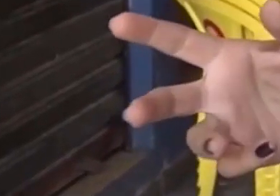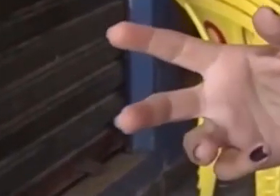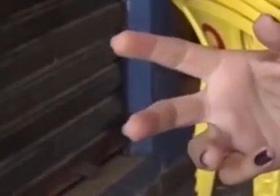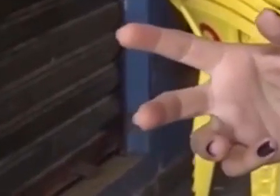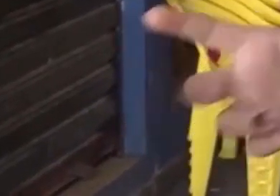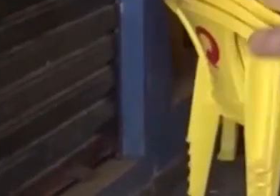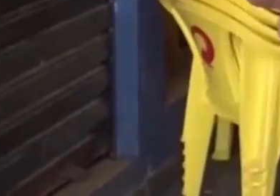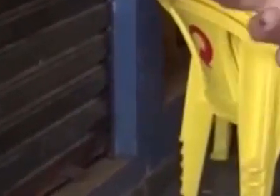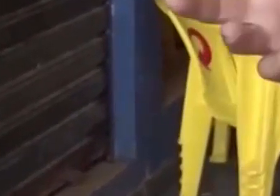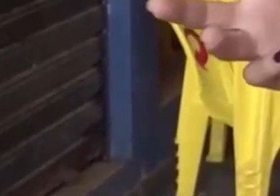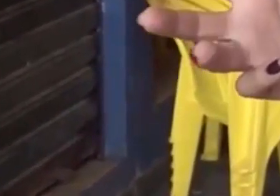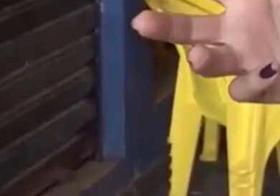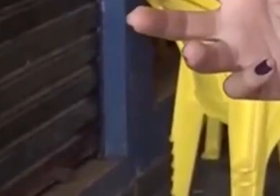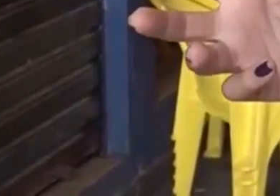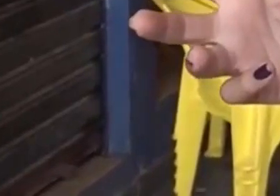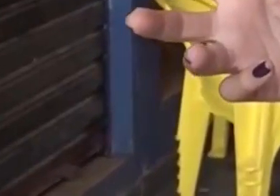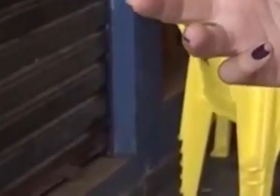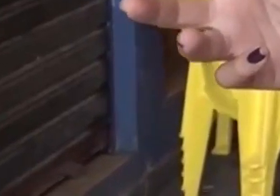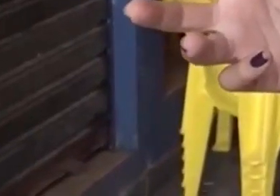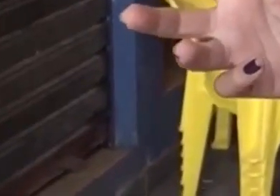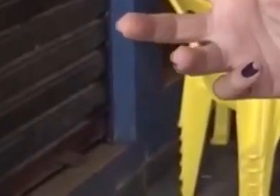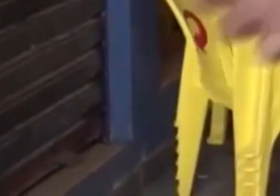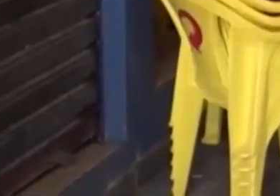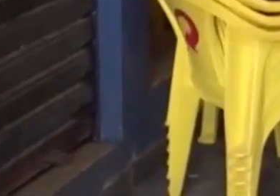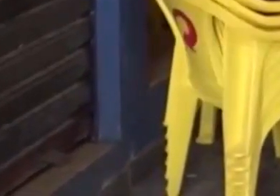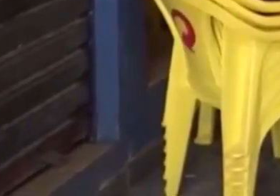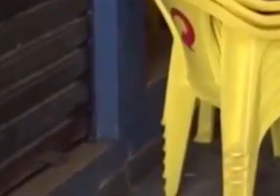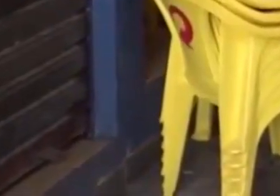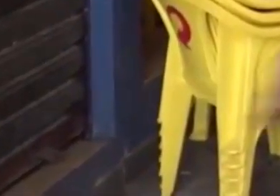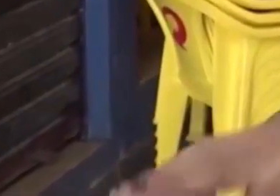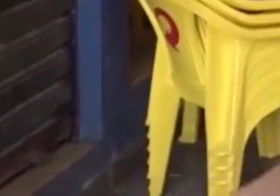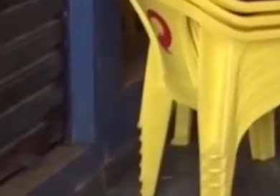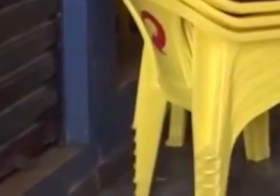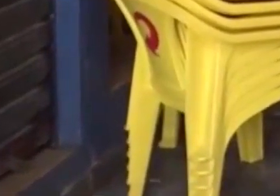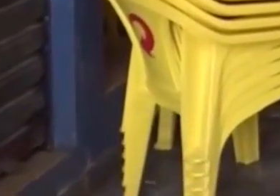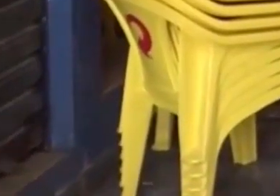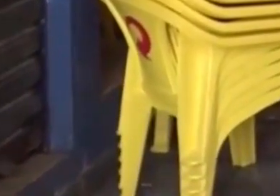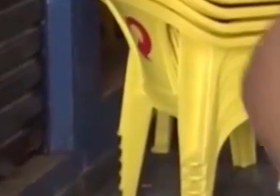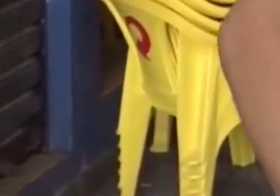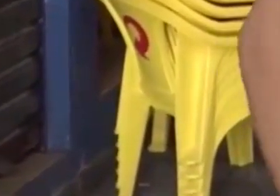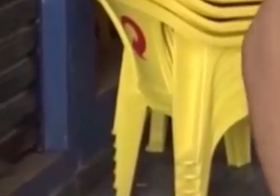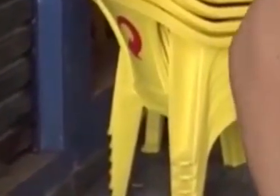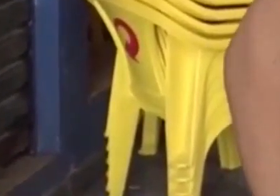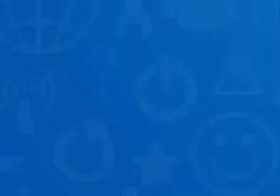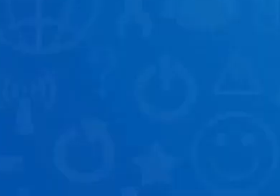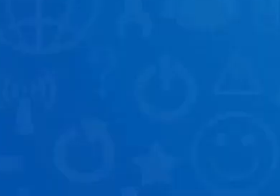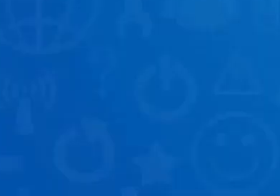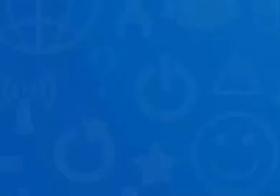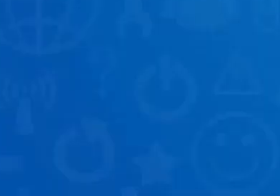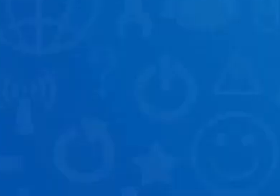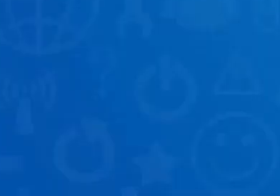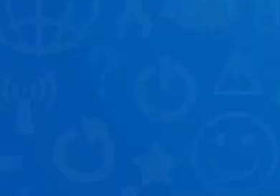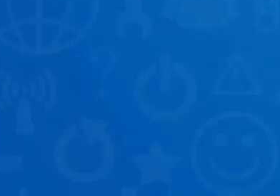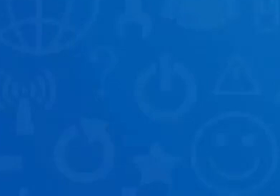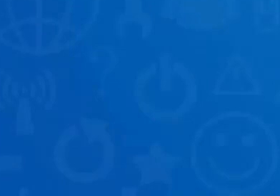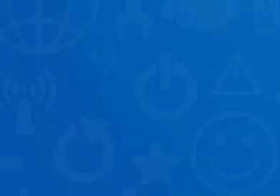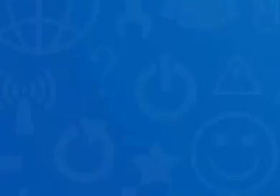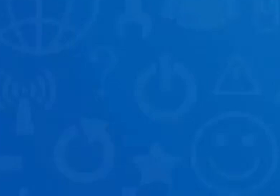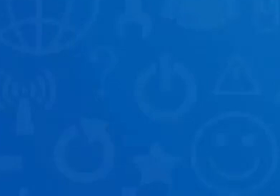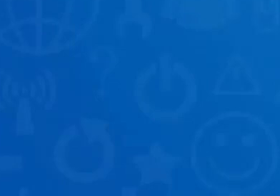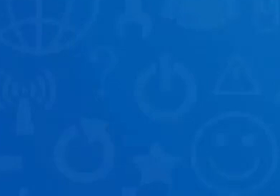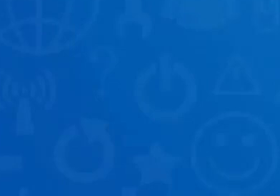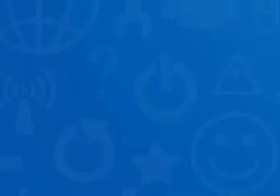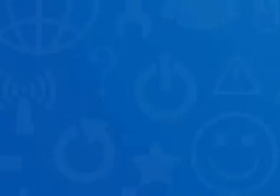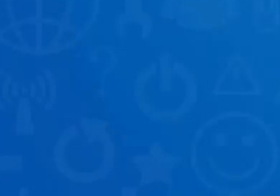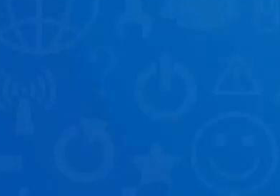feliz. É, né? É. O casal que bebe junto é mais feliz. Eu... Será que é animado,